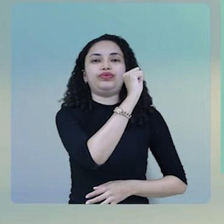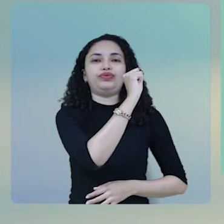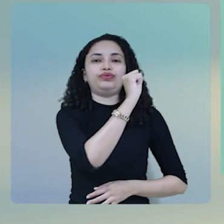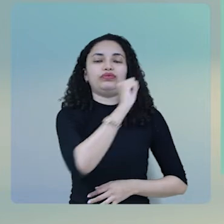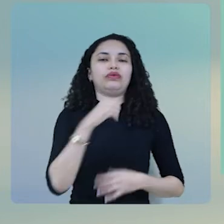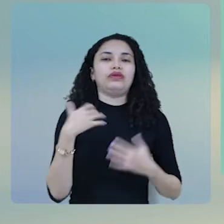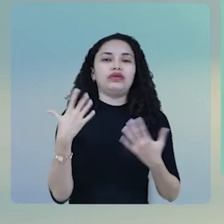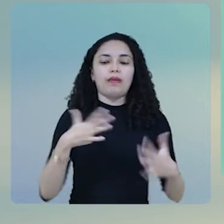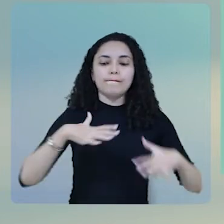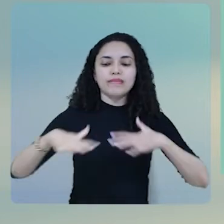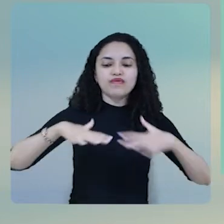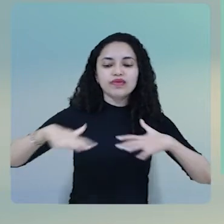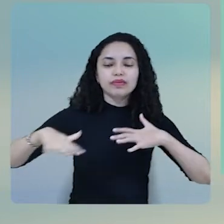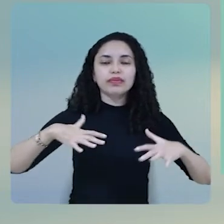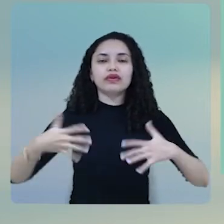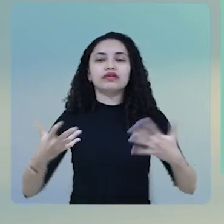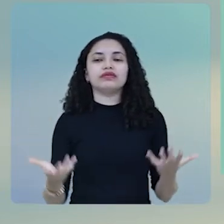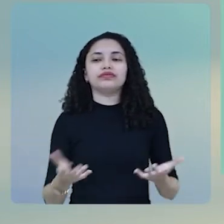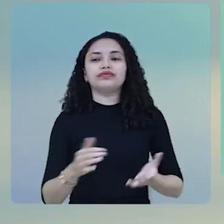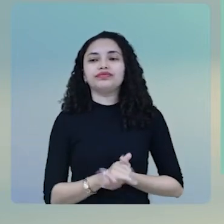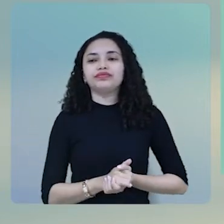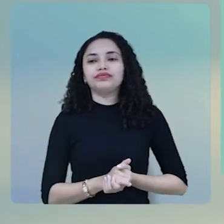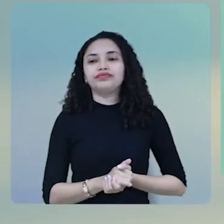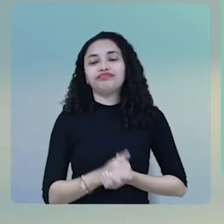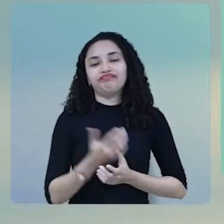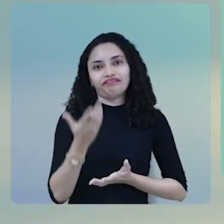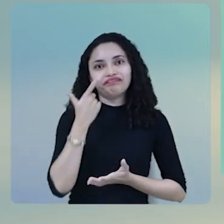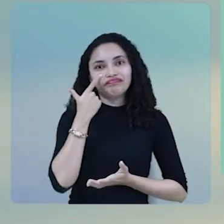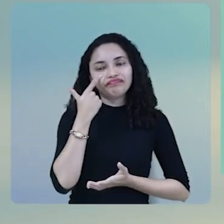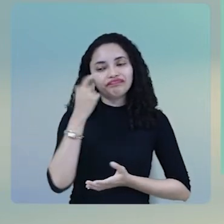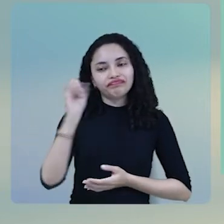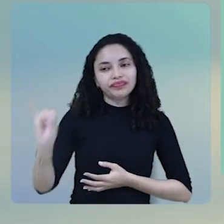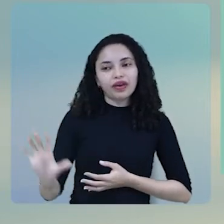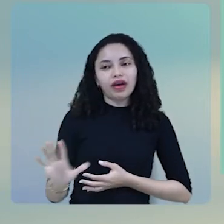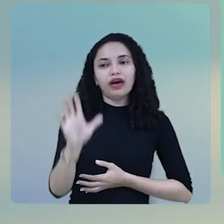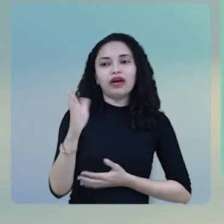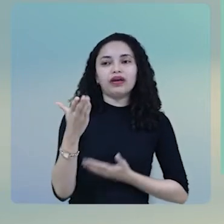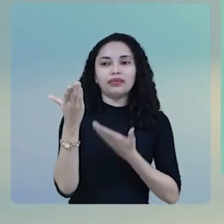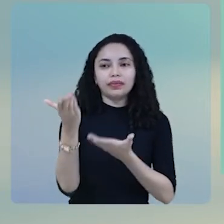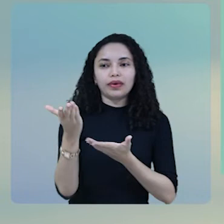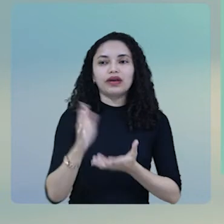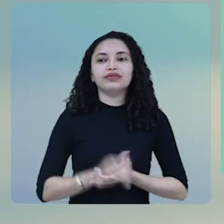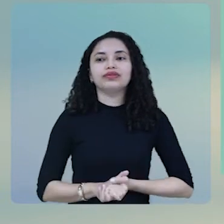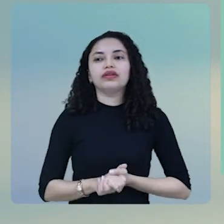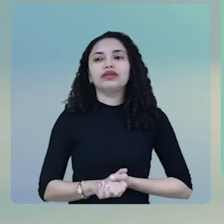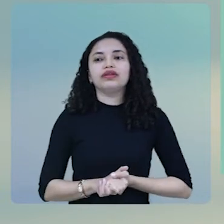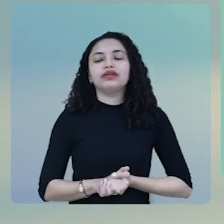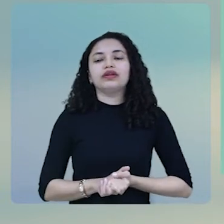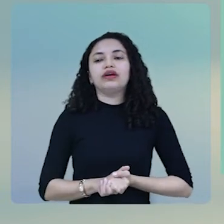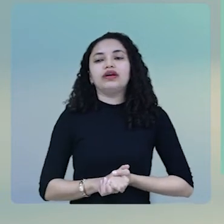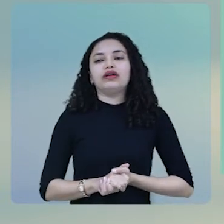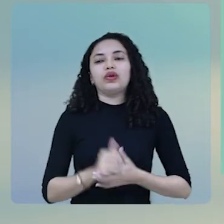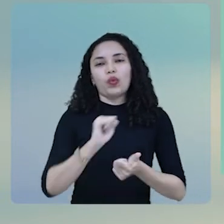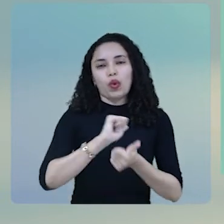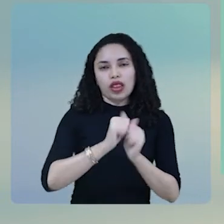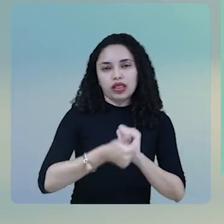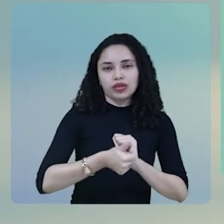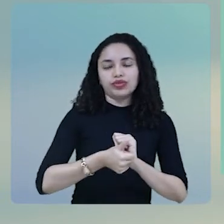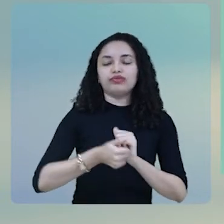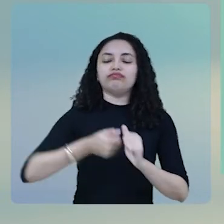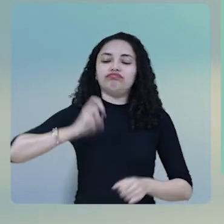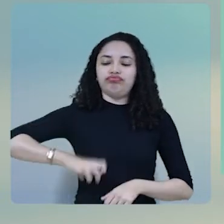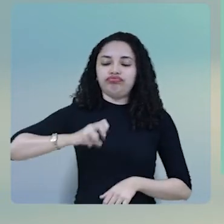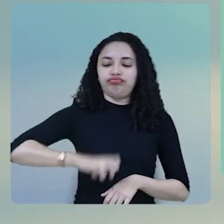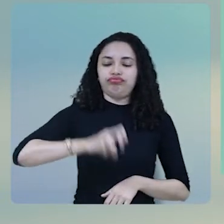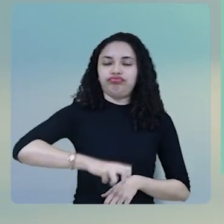determinados movimentos. Então, aí eu trago como exemplos as corridas do atletismo, né?